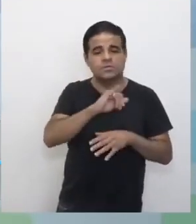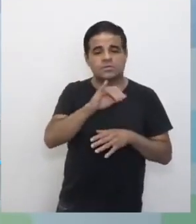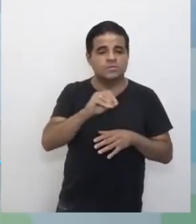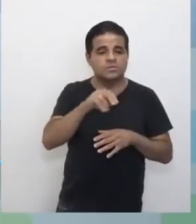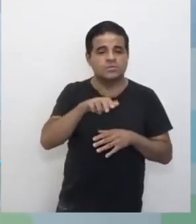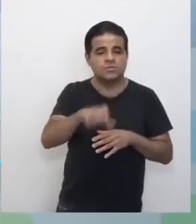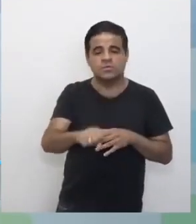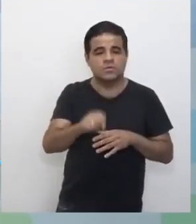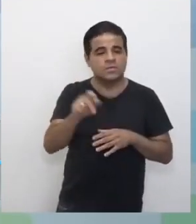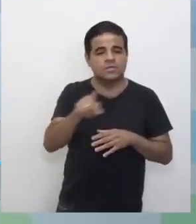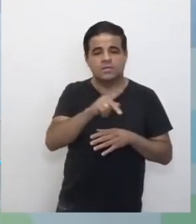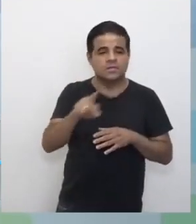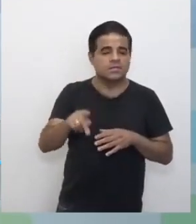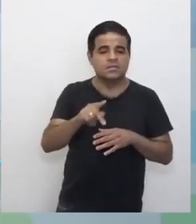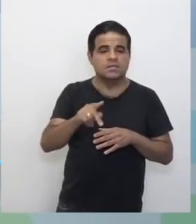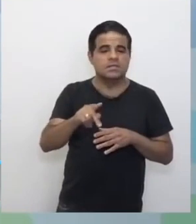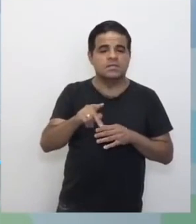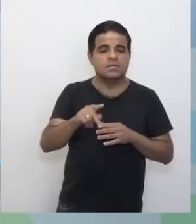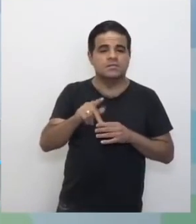da professora